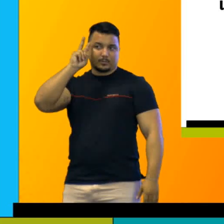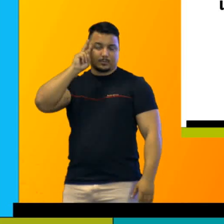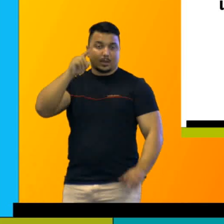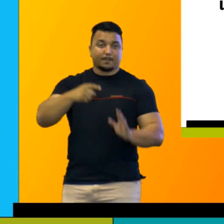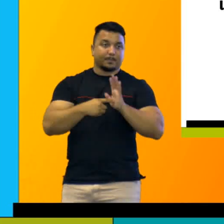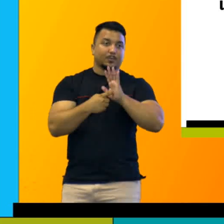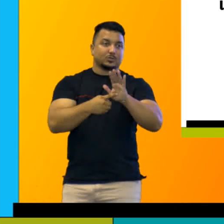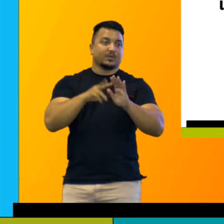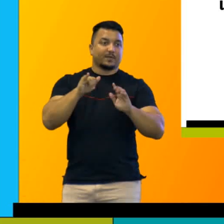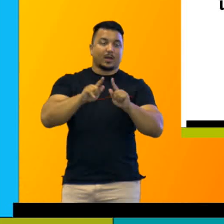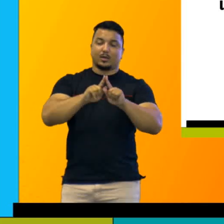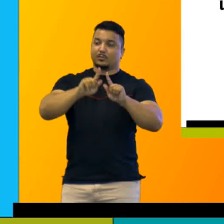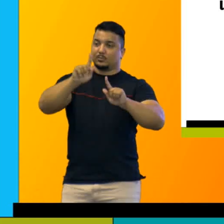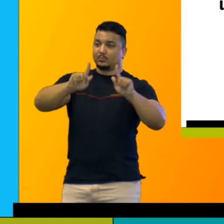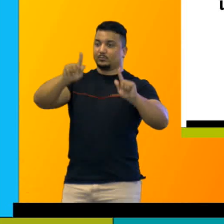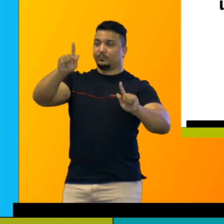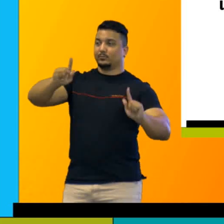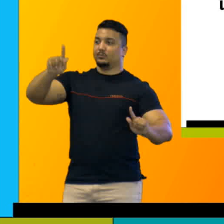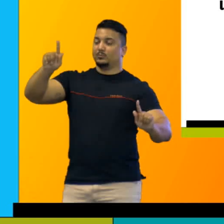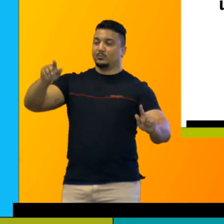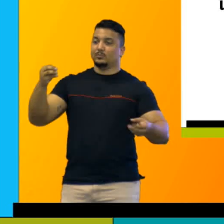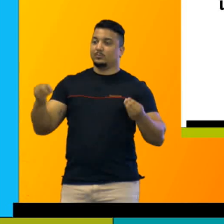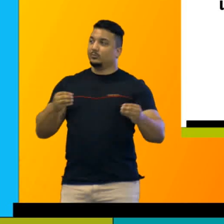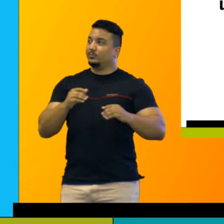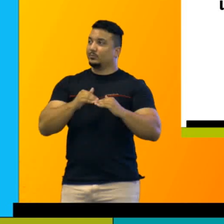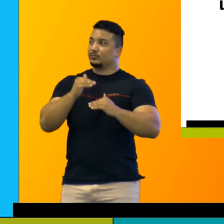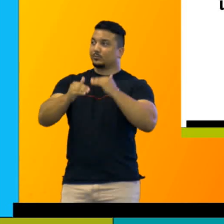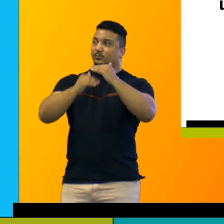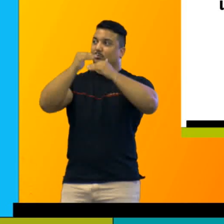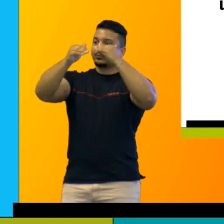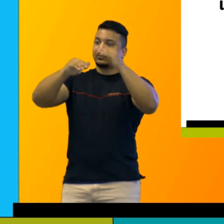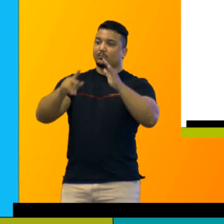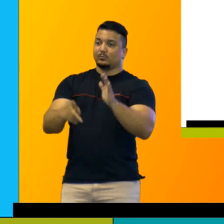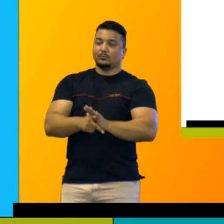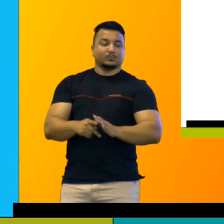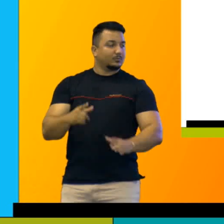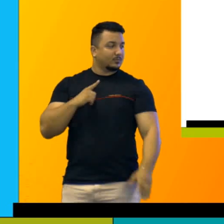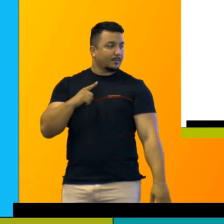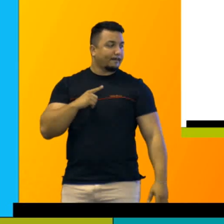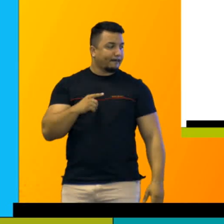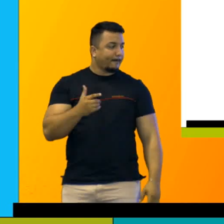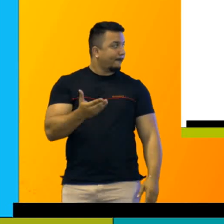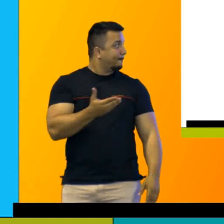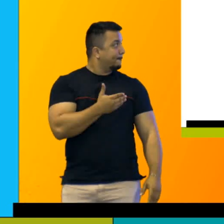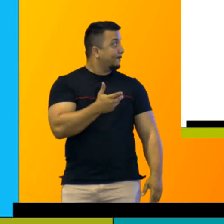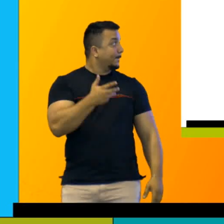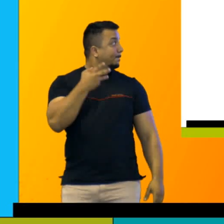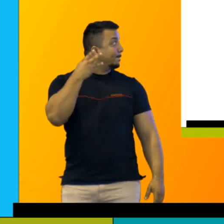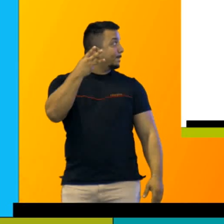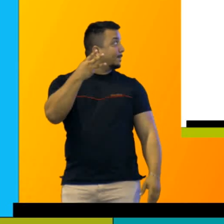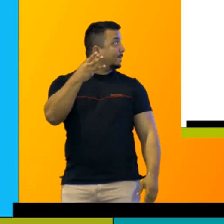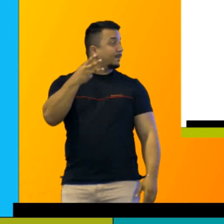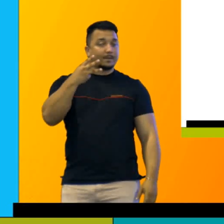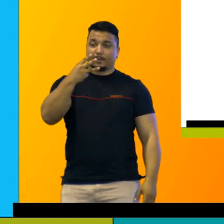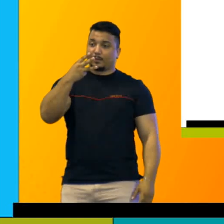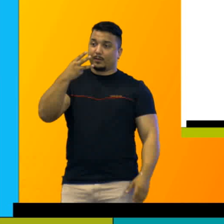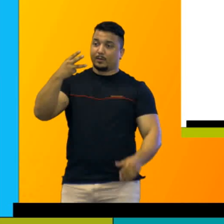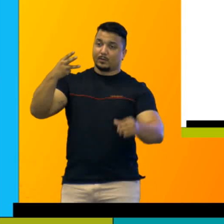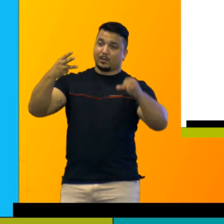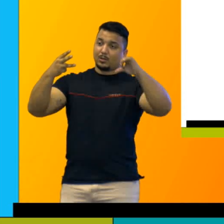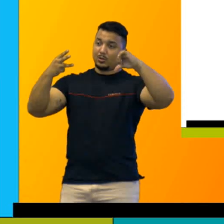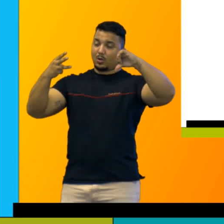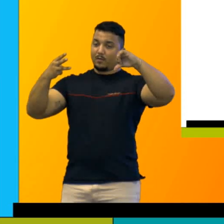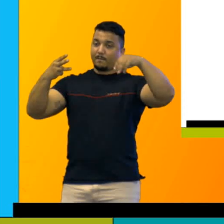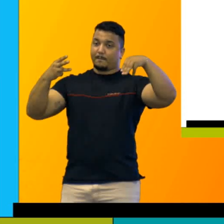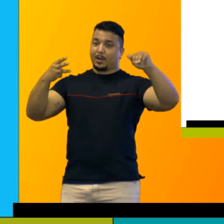mostrar agora um quadro com a evolução dos preços das ações, ó. De 3 a 9 de maio,